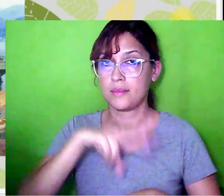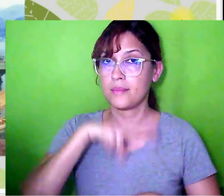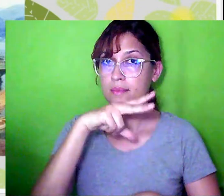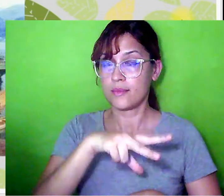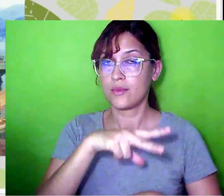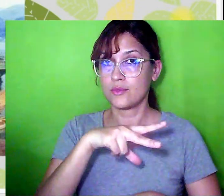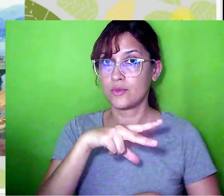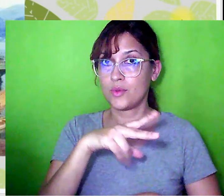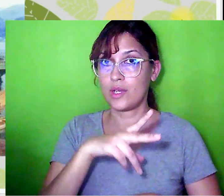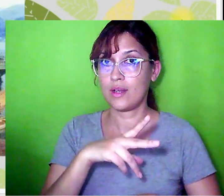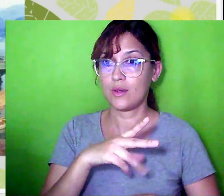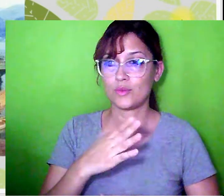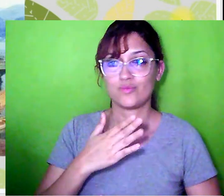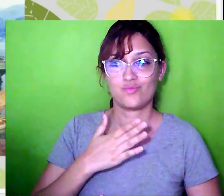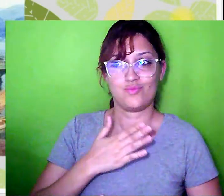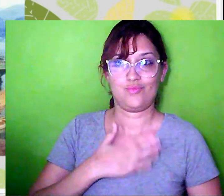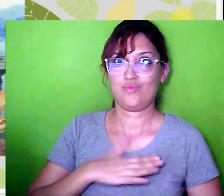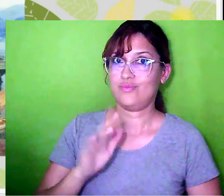Mas isso